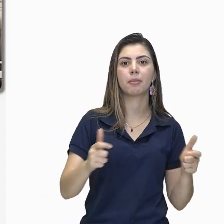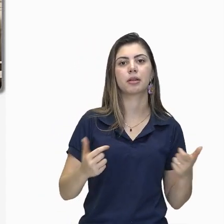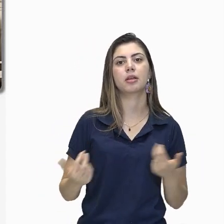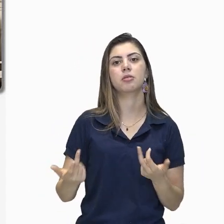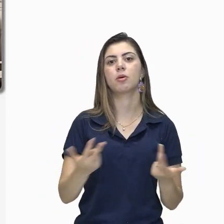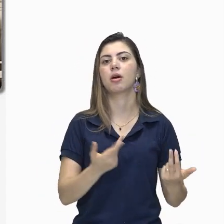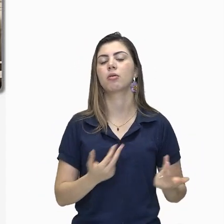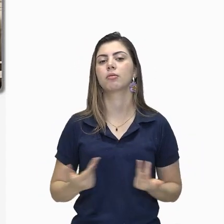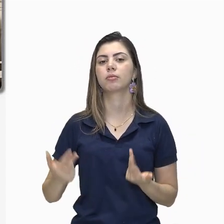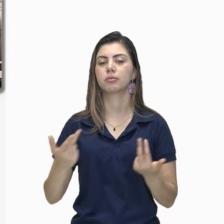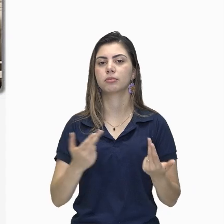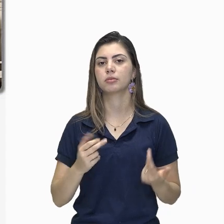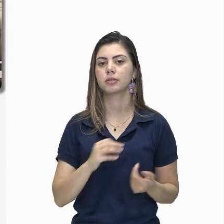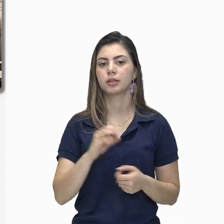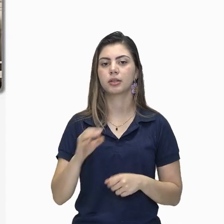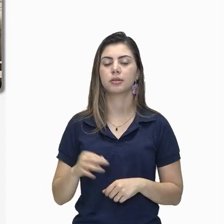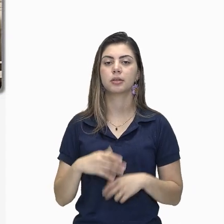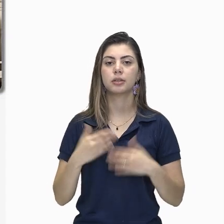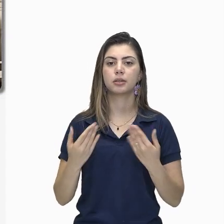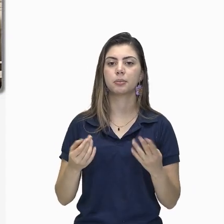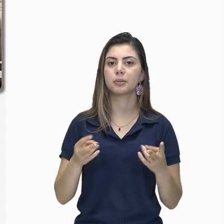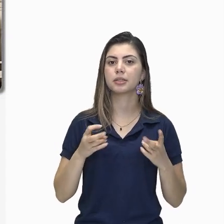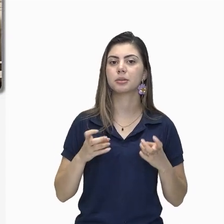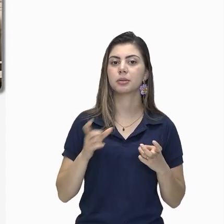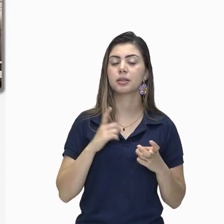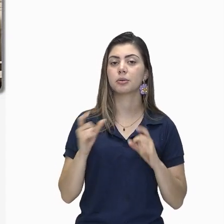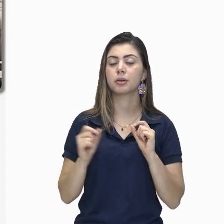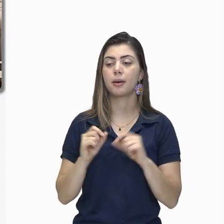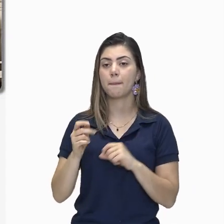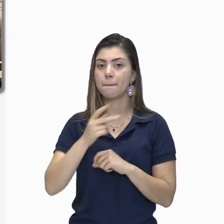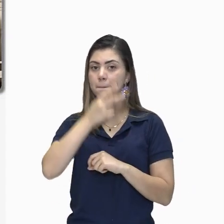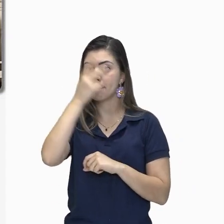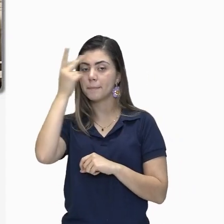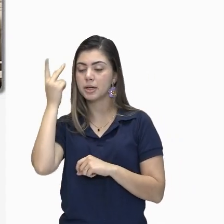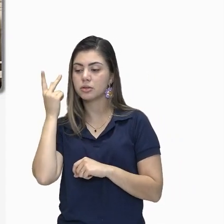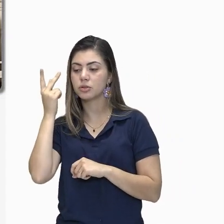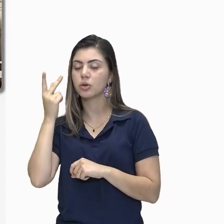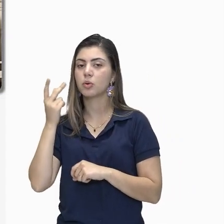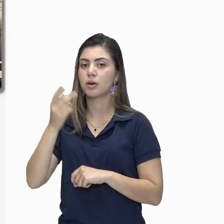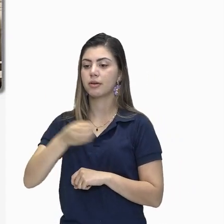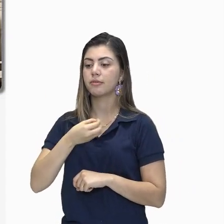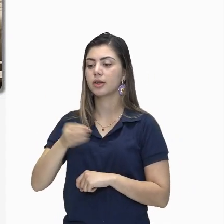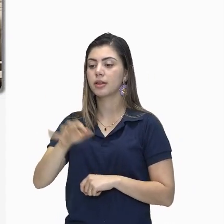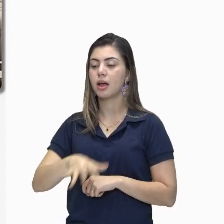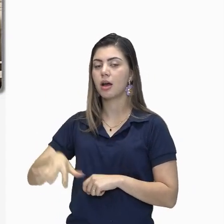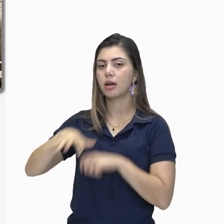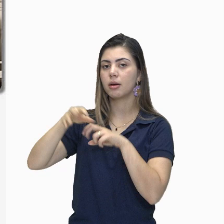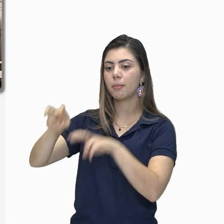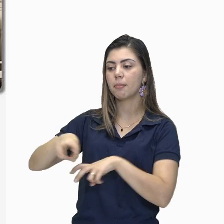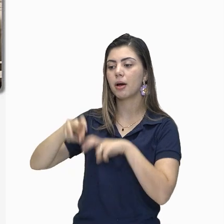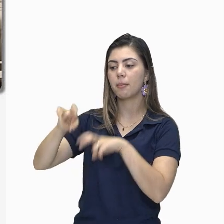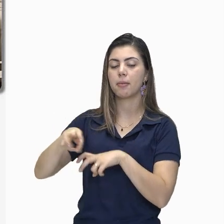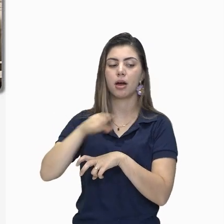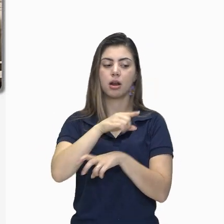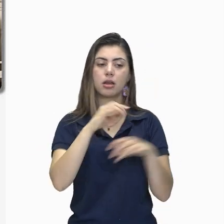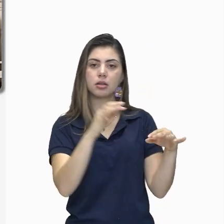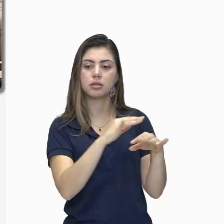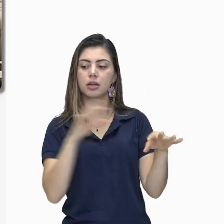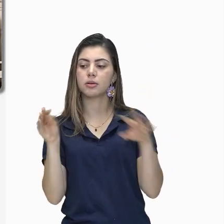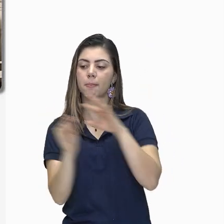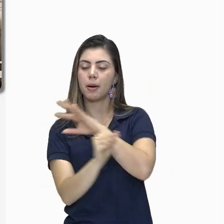dizer que ela vai envolver o quê? A migração de pessoas das zonas rurais para as